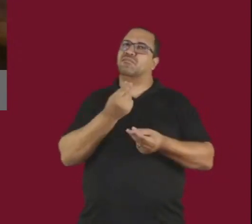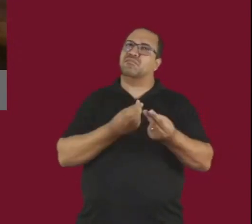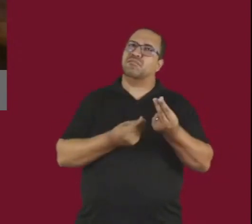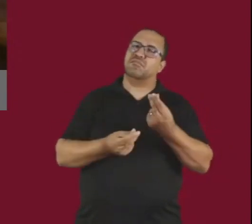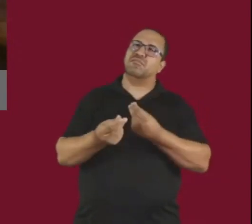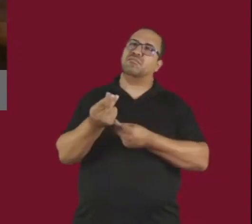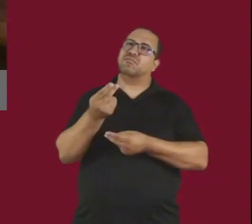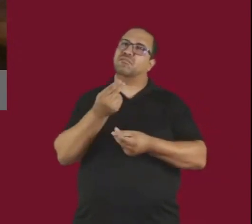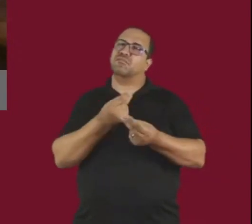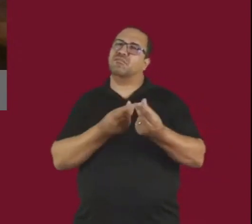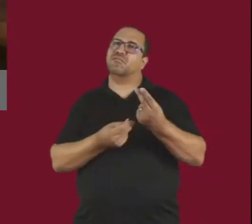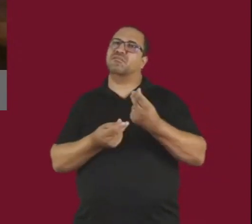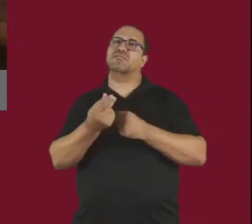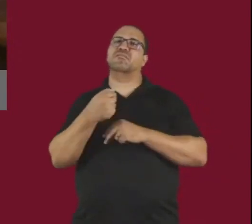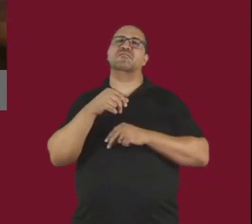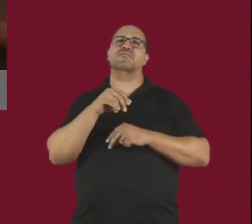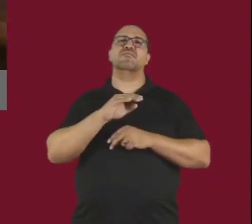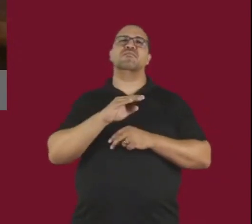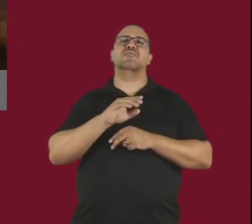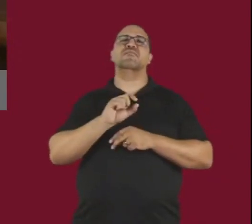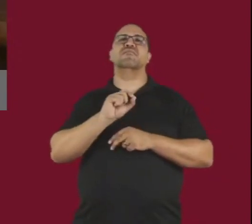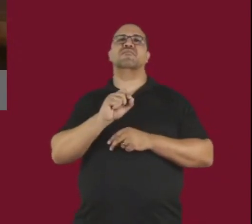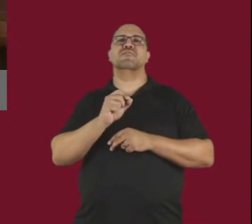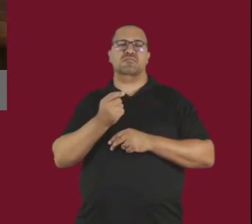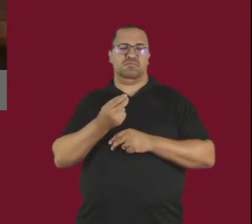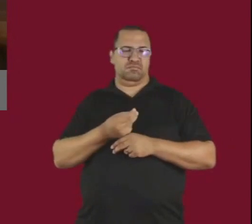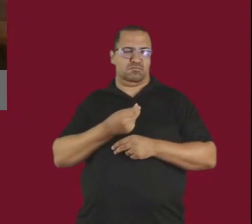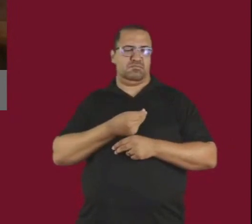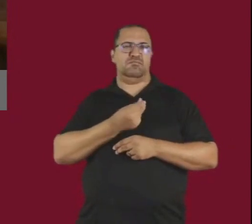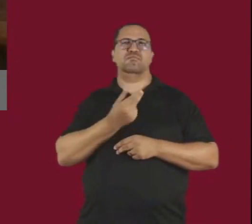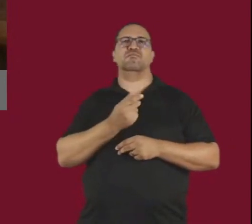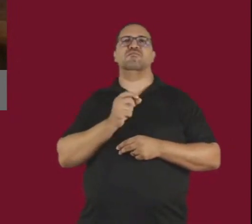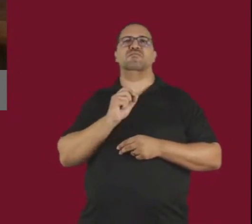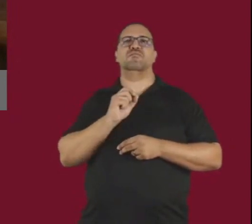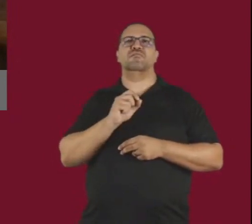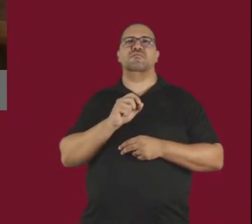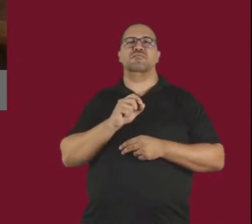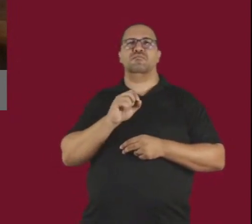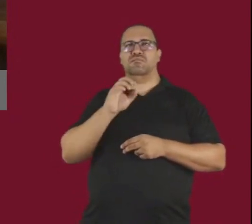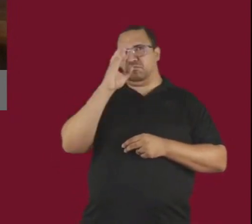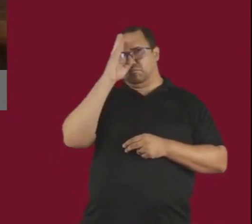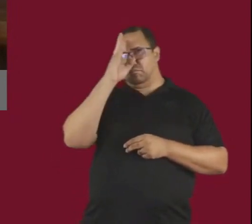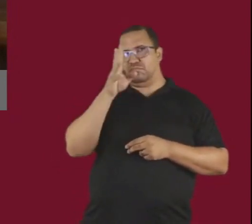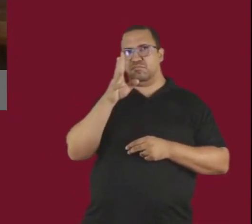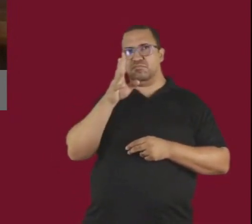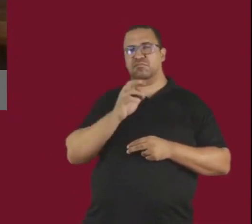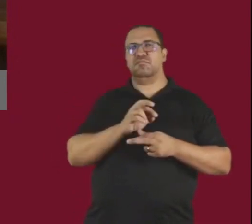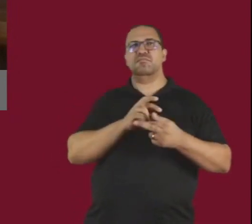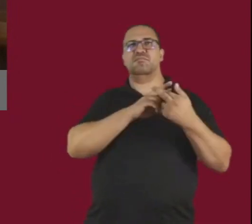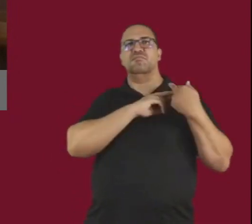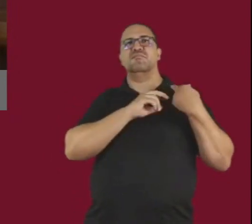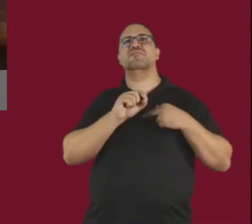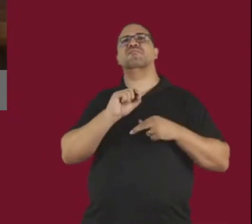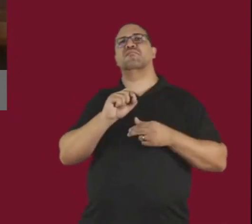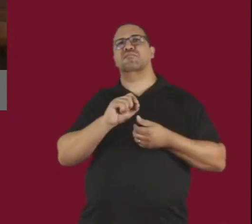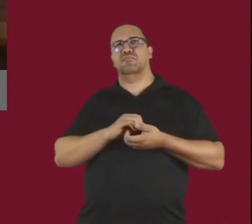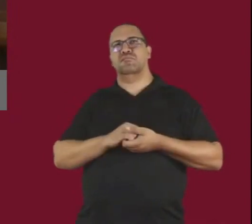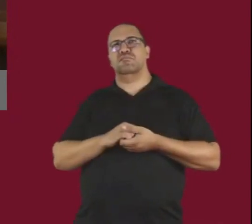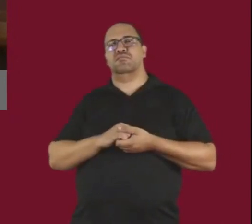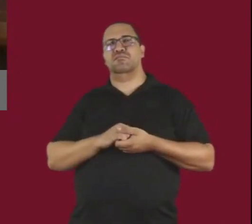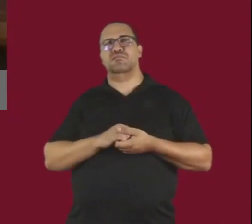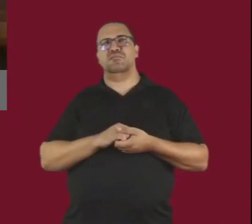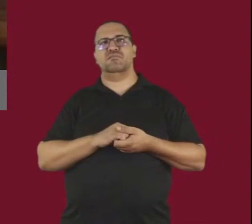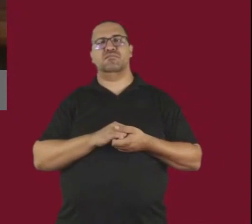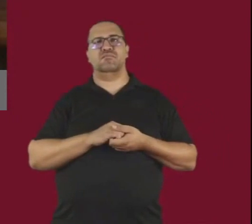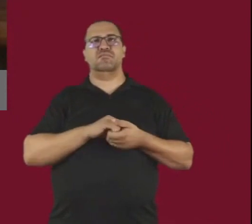estão fazendo esses bilionários e supermilionários que são os principais responsáveis pelo